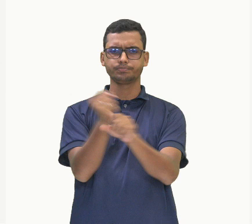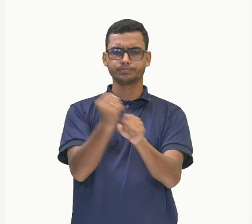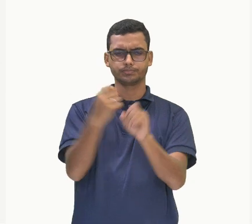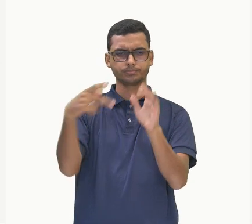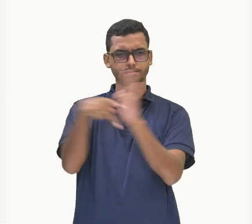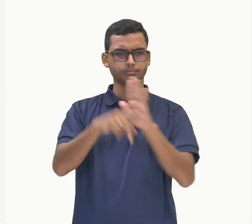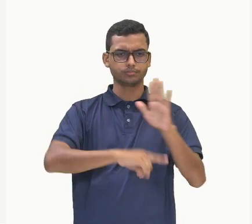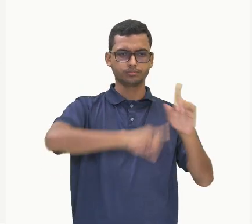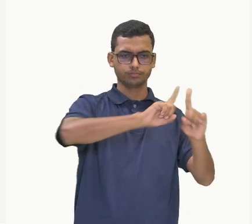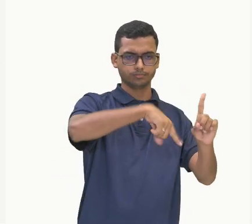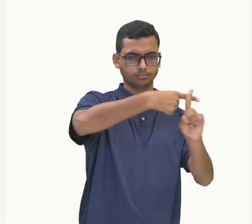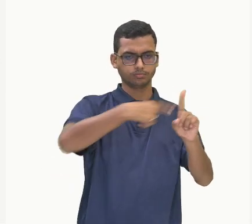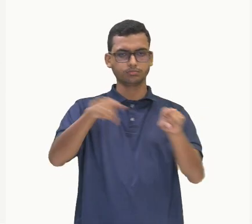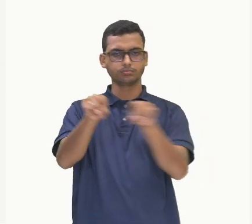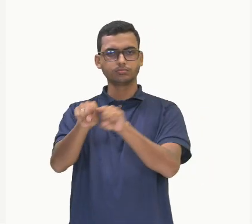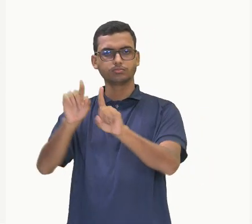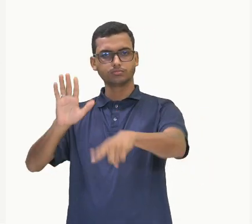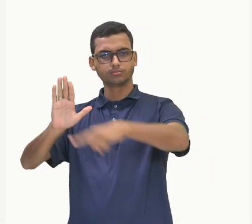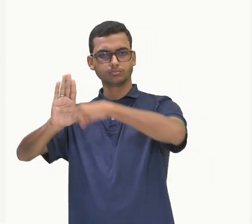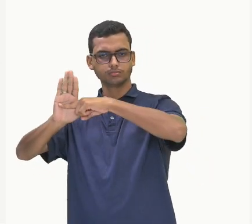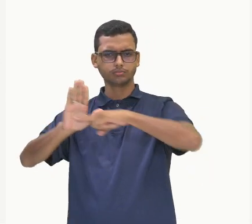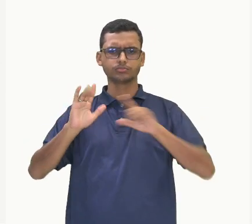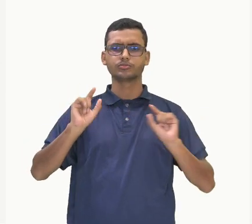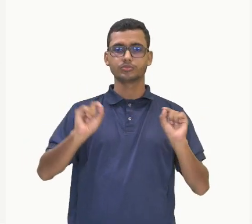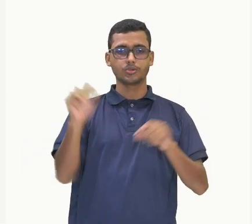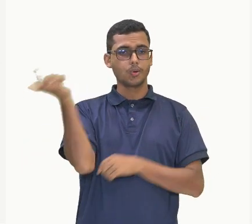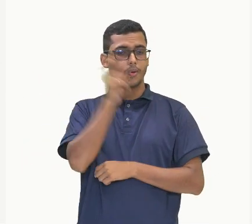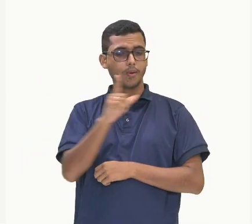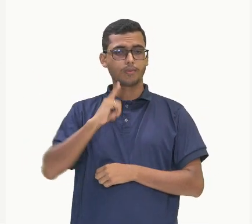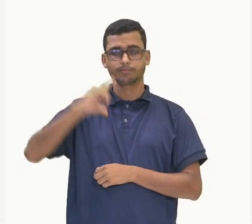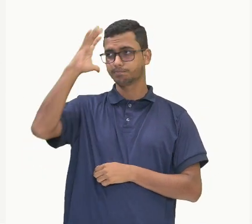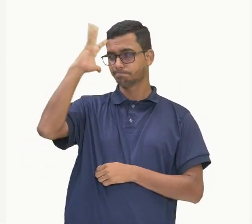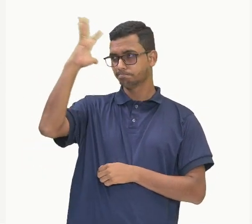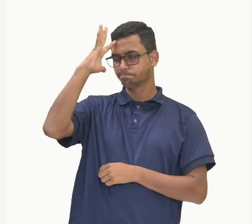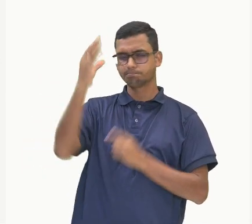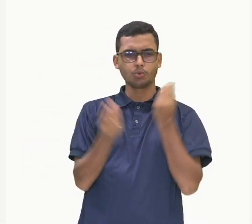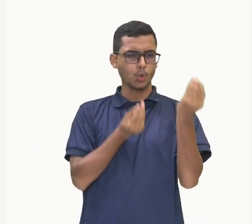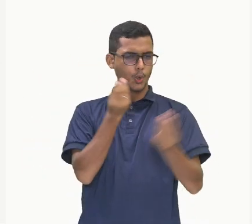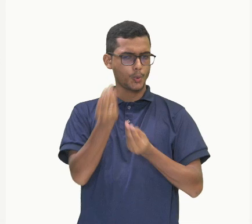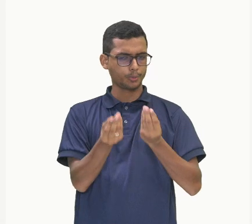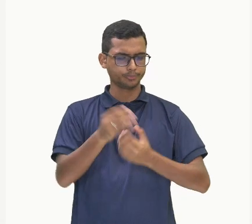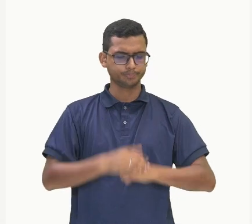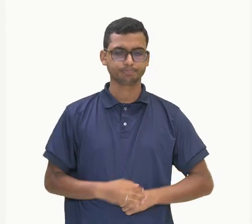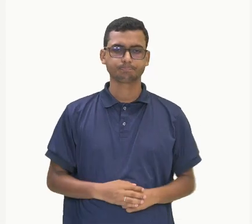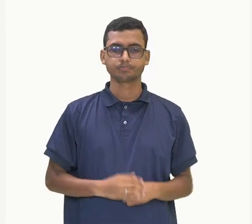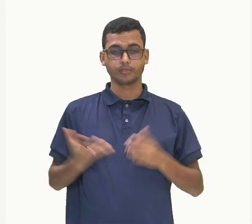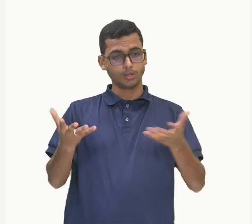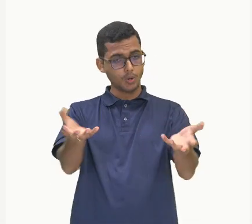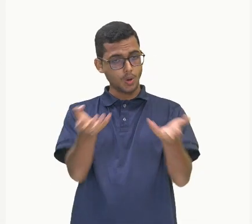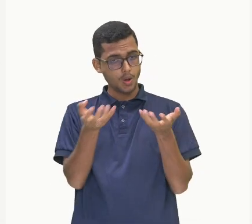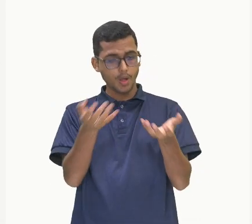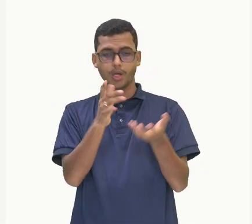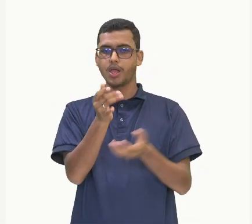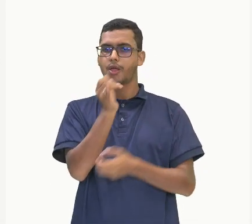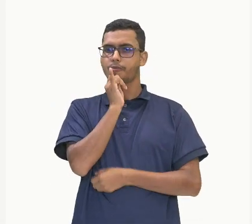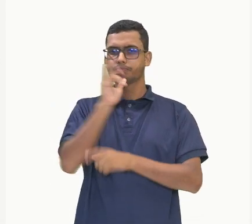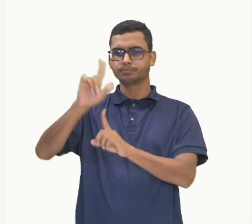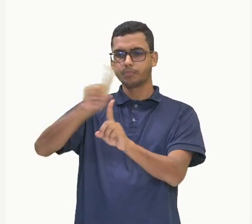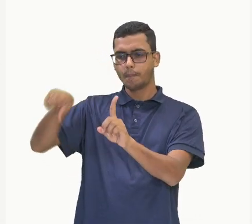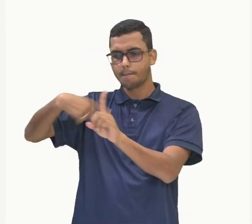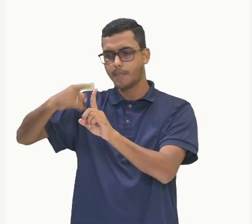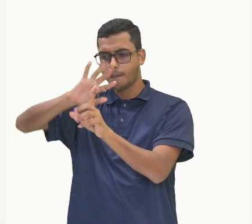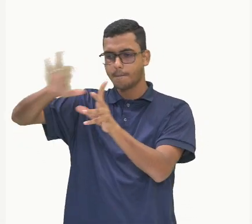subtração. Para isso, nós vamos ter que pensar da seguinte forma. Se eu quero adicionar, também serve para